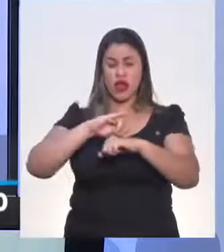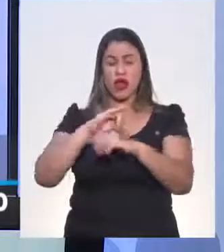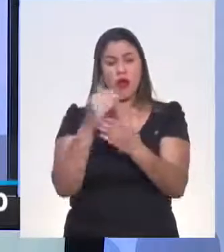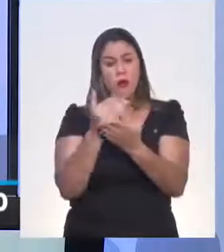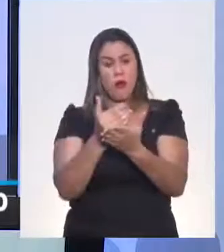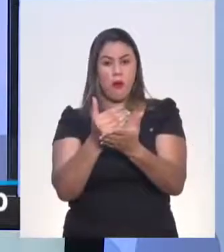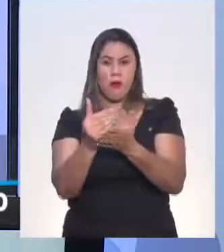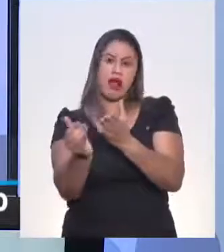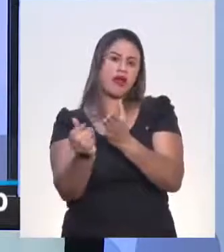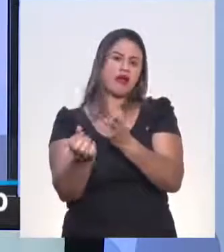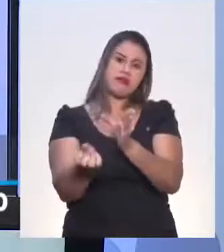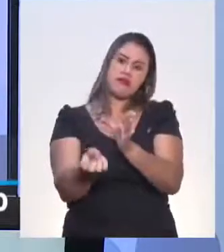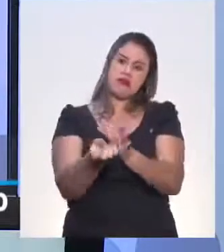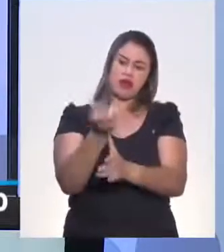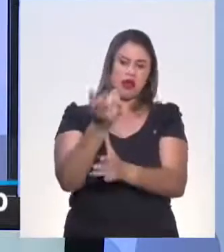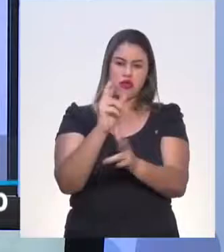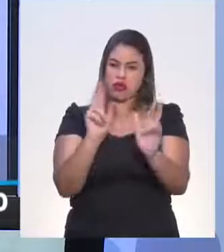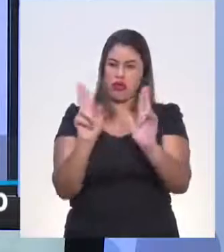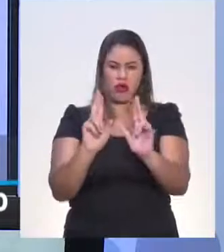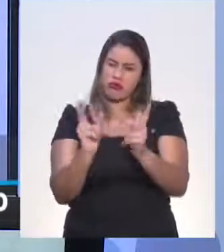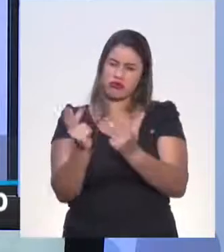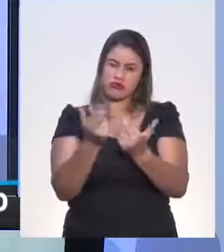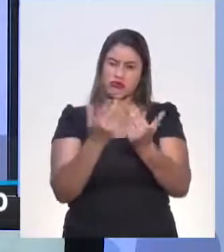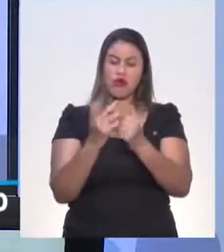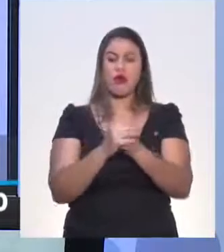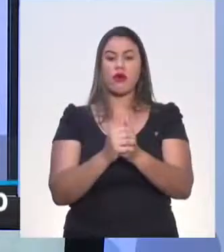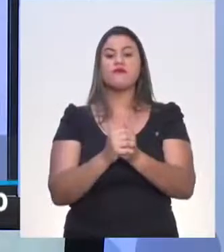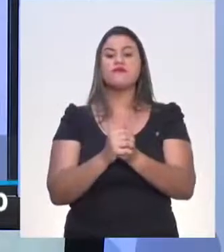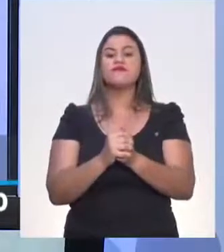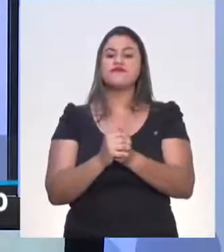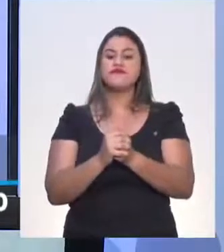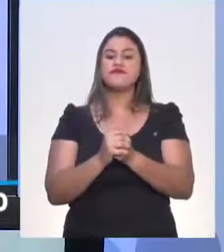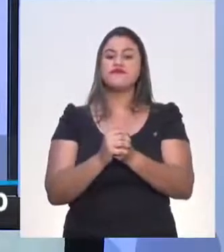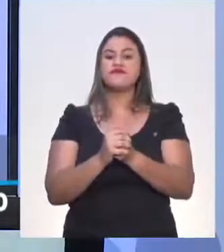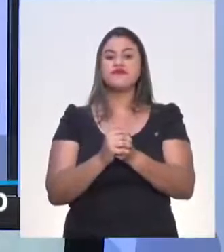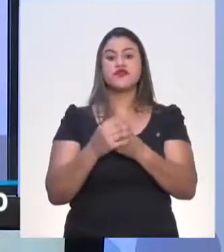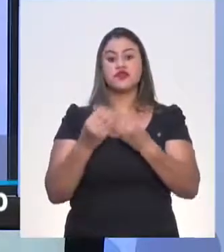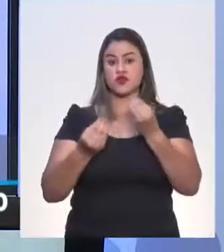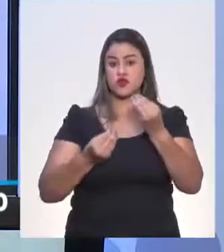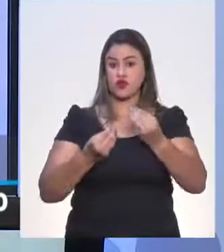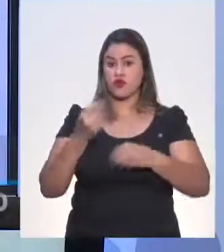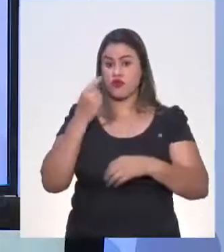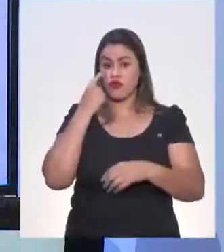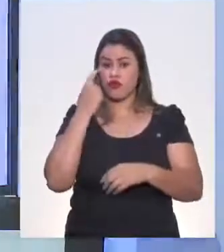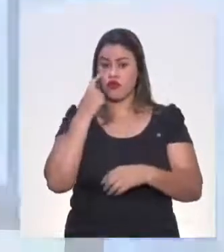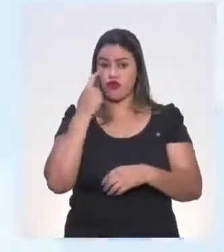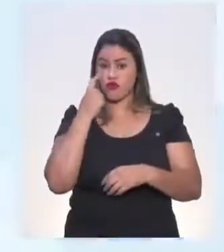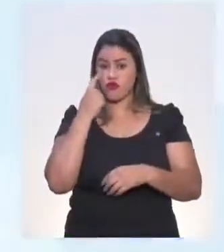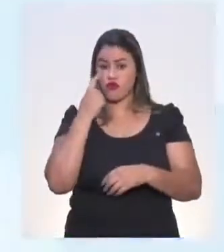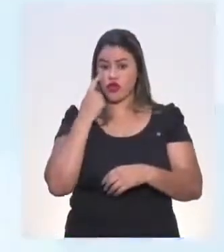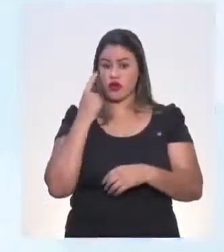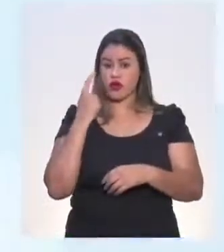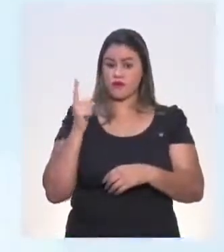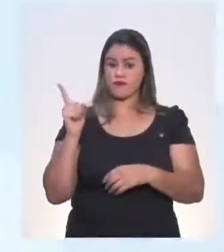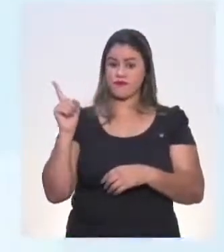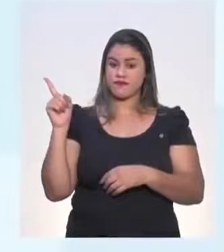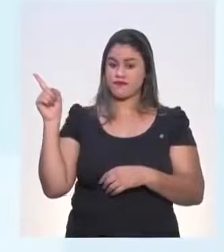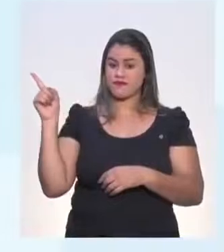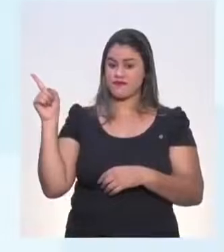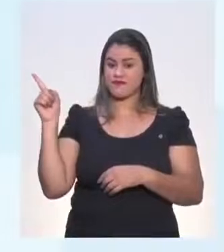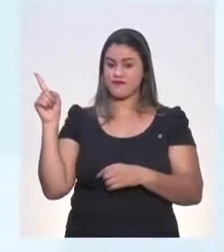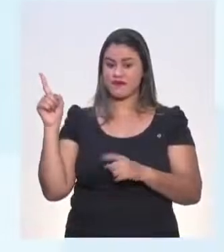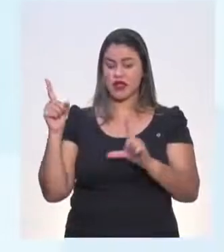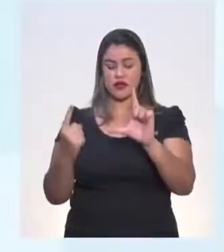início, origem, né? Pode pôr na telinha para eles, diretor, que é o seguinte, ó. Então, vocês vão observar que ali, no caso, é o eixo